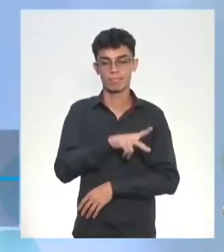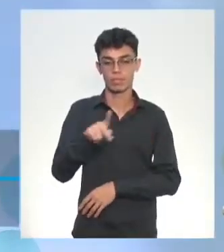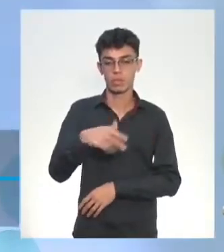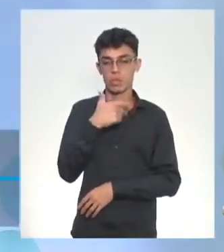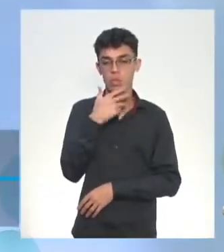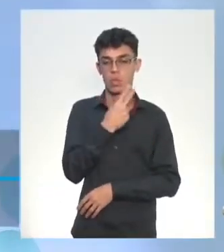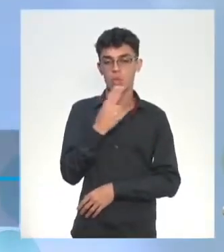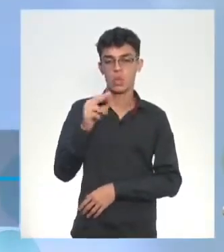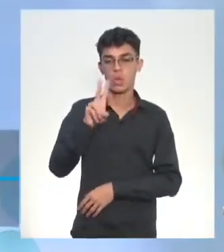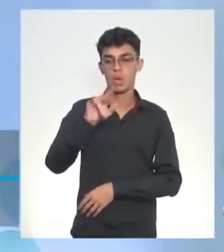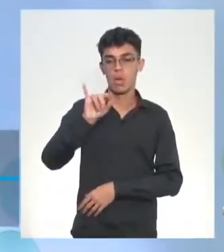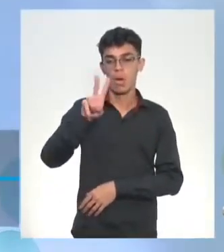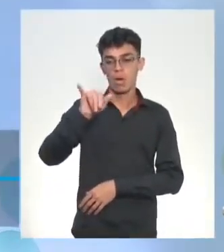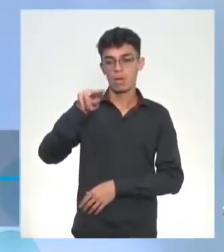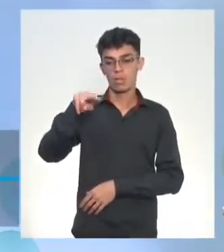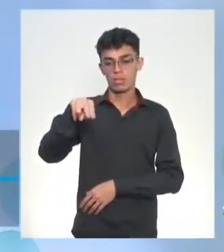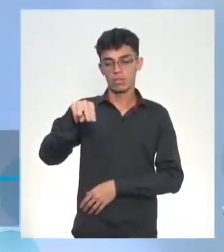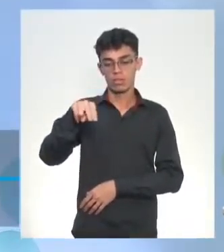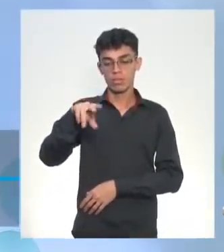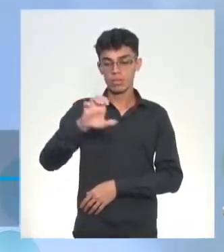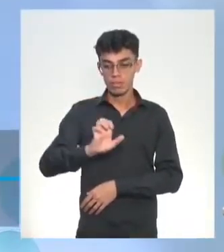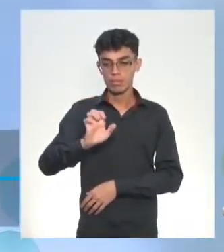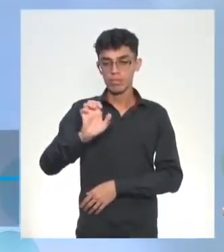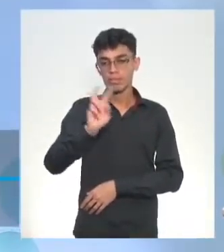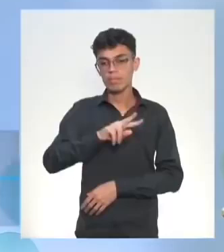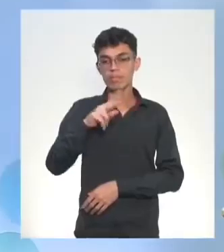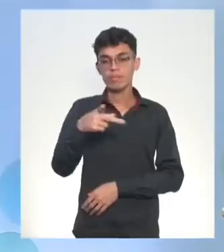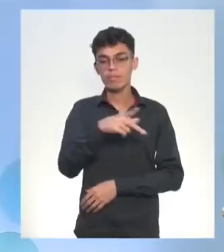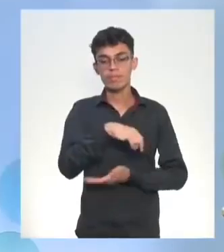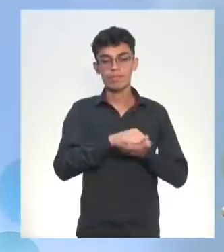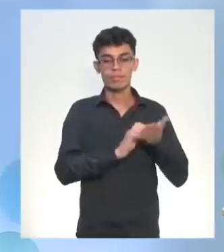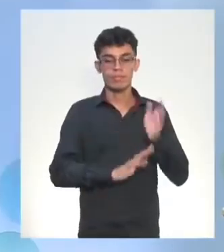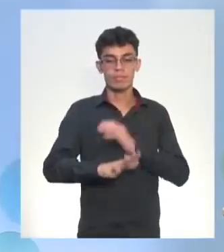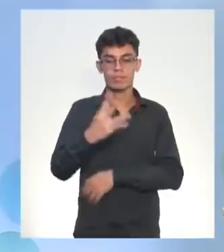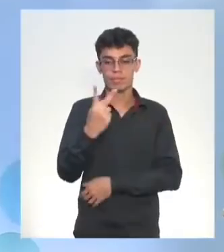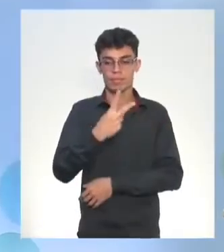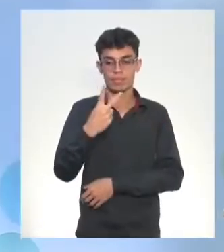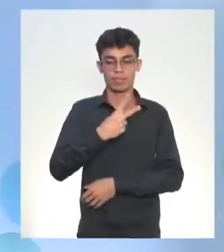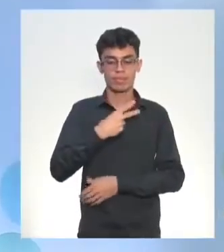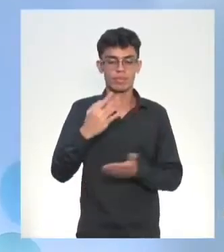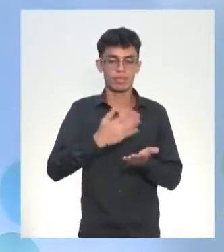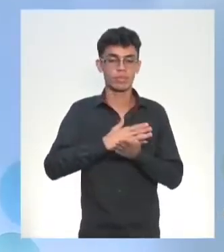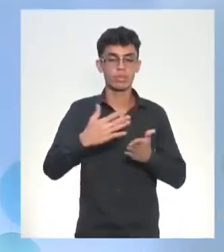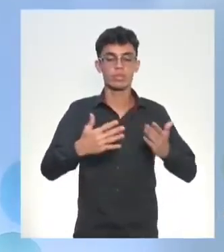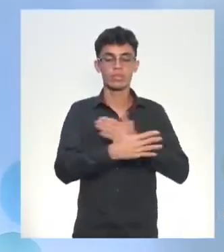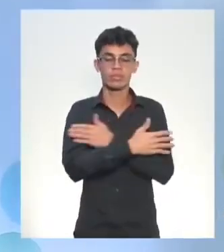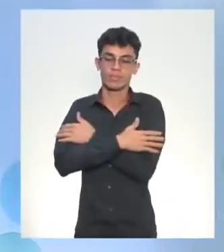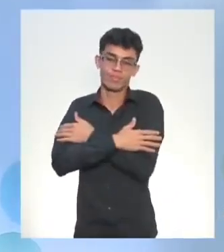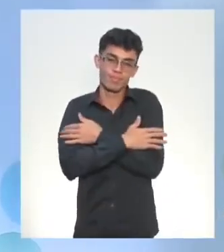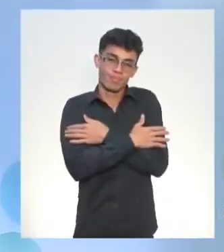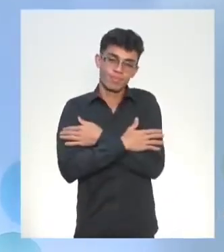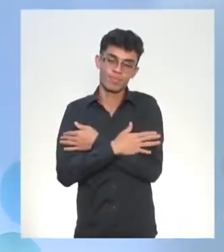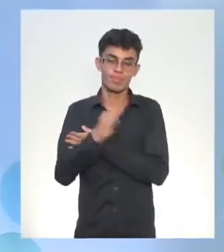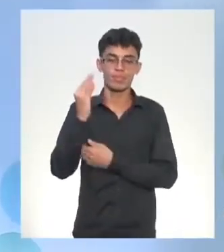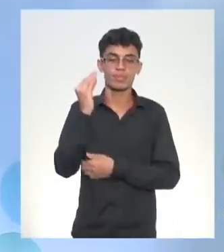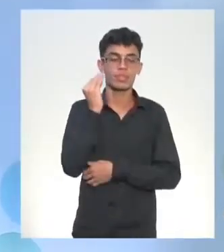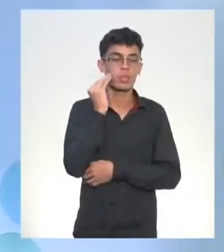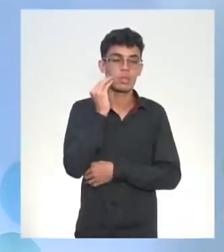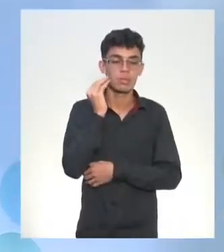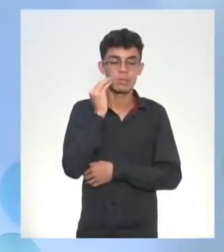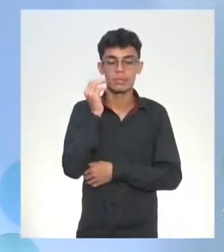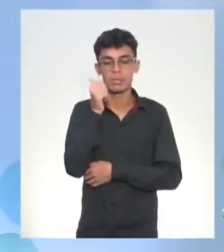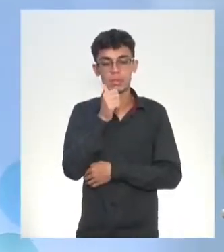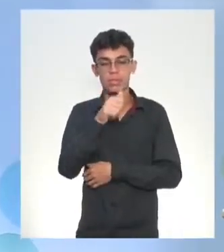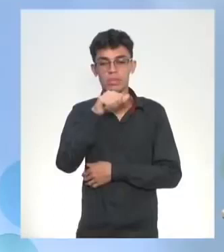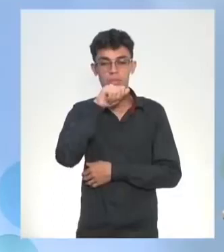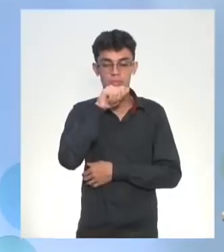sequência de atividades 2. E eu já quero começar a minha aula mandando um abraço lá para a mamãe Alessandra Cardoso, que ela é mãe da Melissa